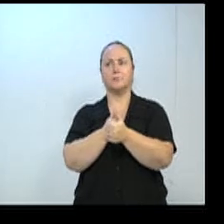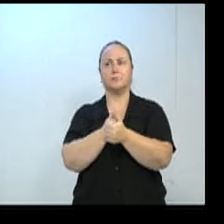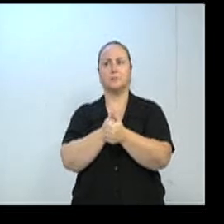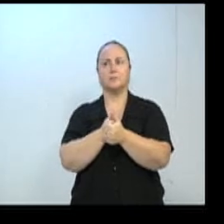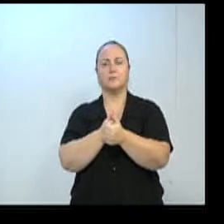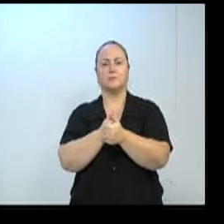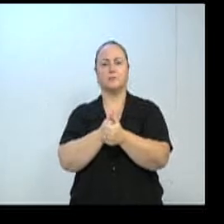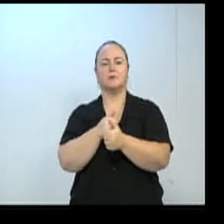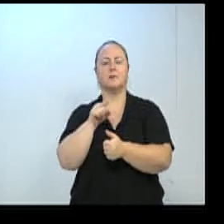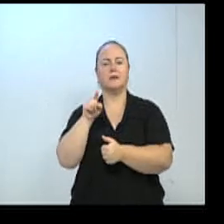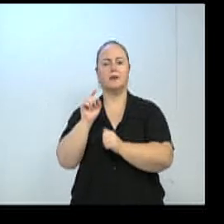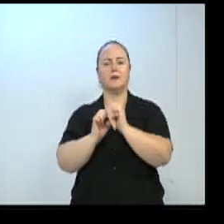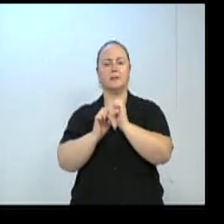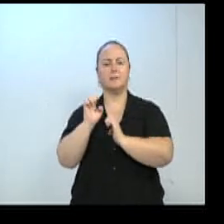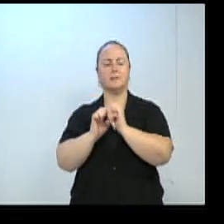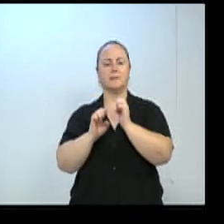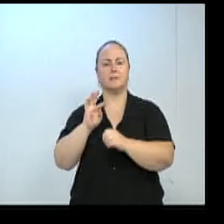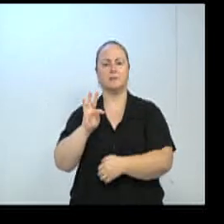Completando 2 anos.